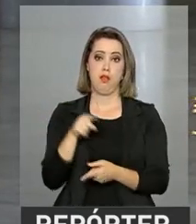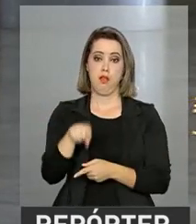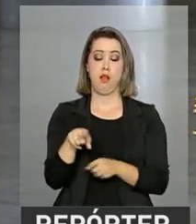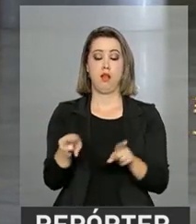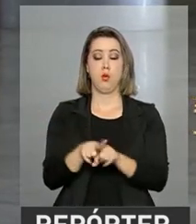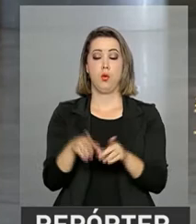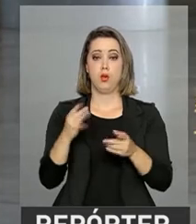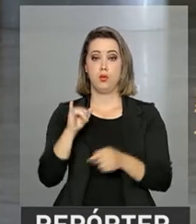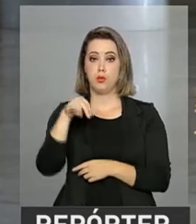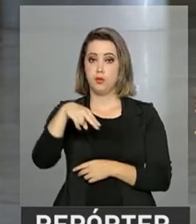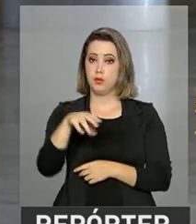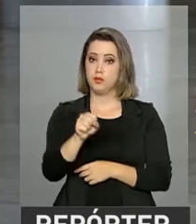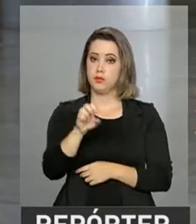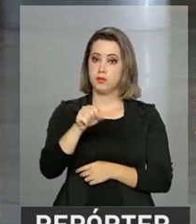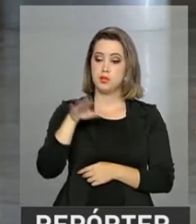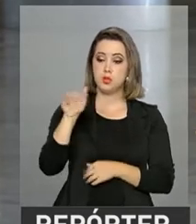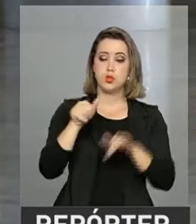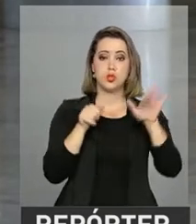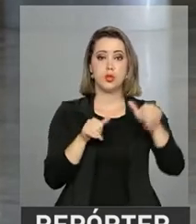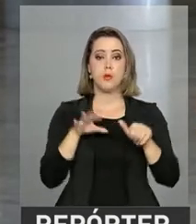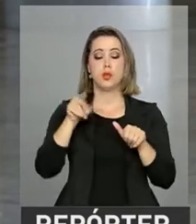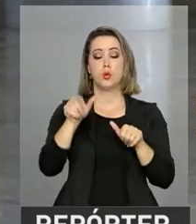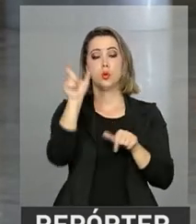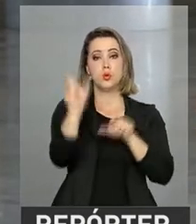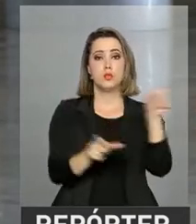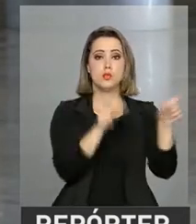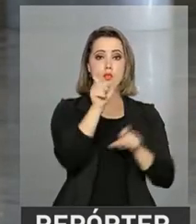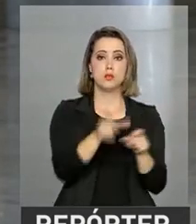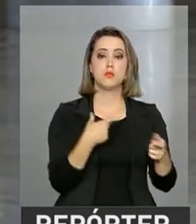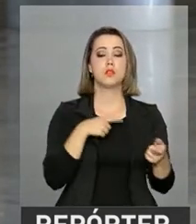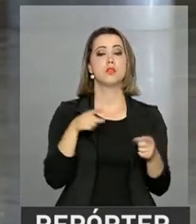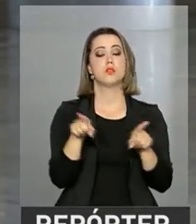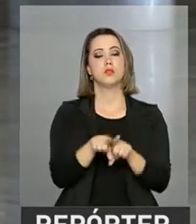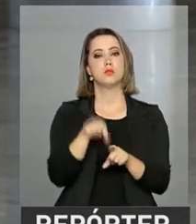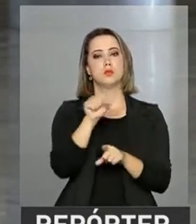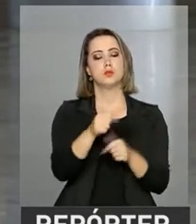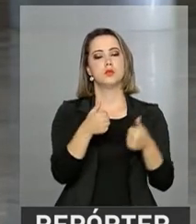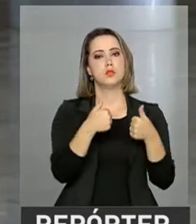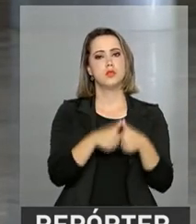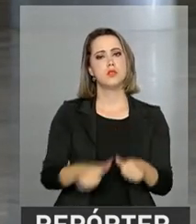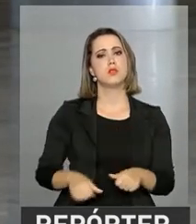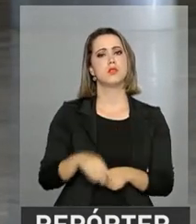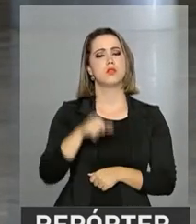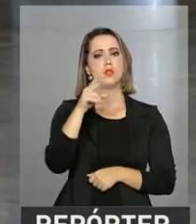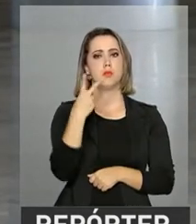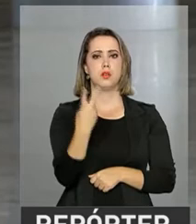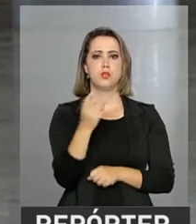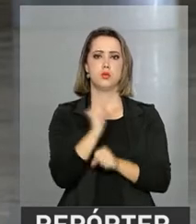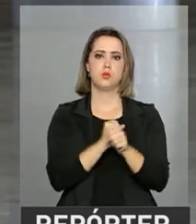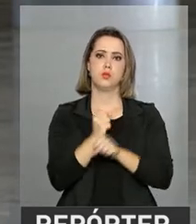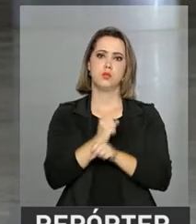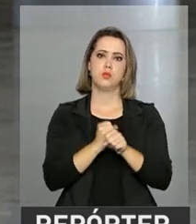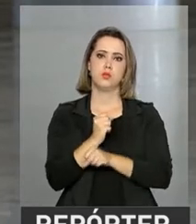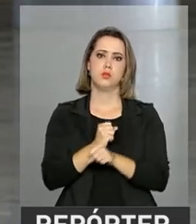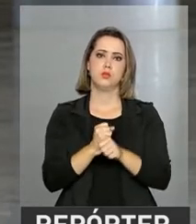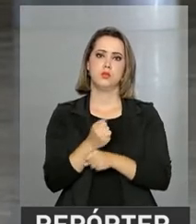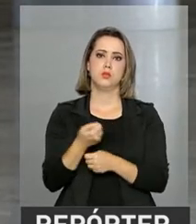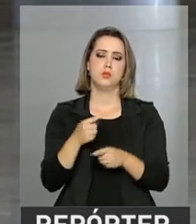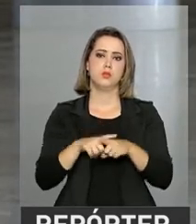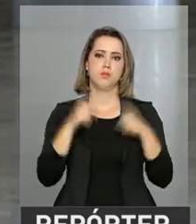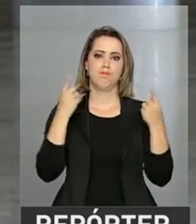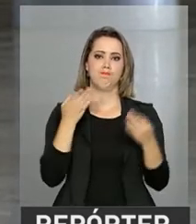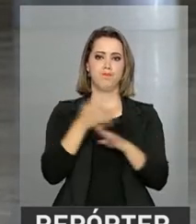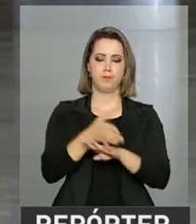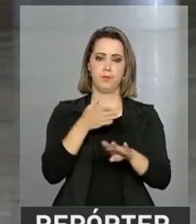está convocando todos os beneficiários do auxílio doença que estejam há mais de dois anos sem passar pela perícia